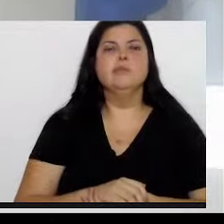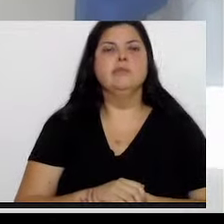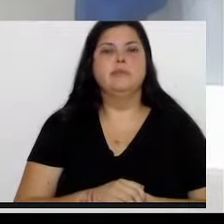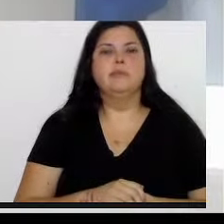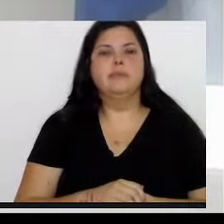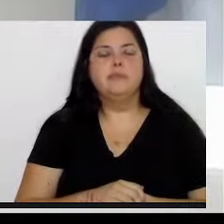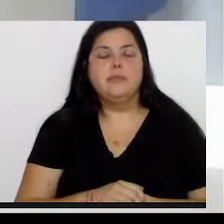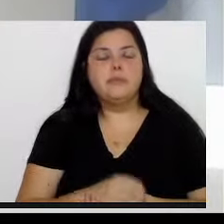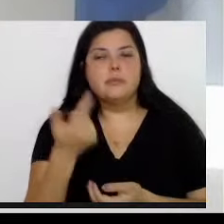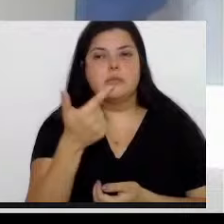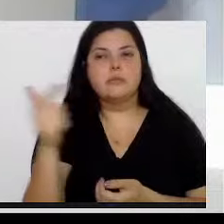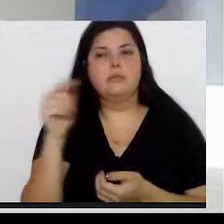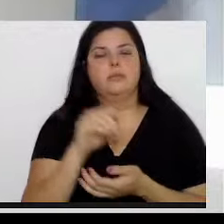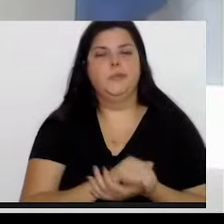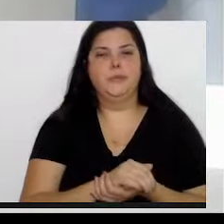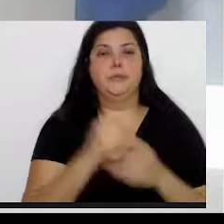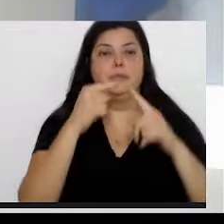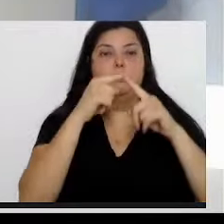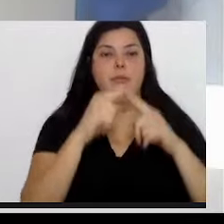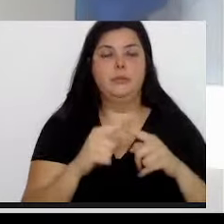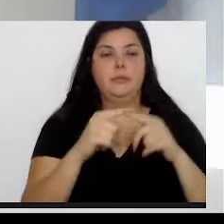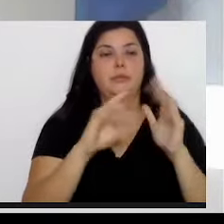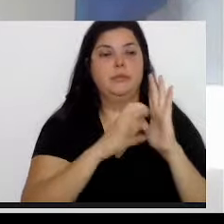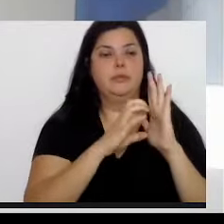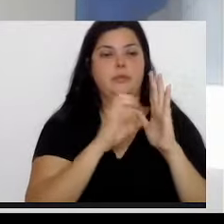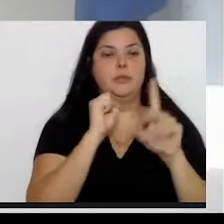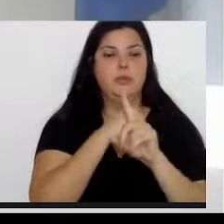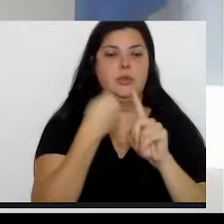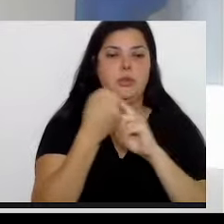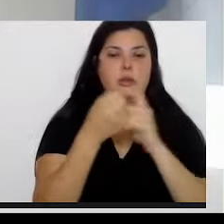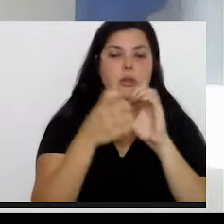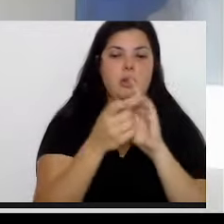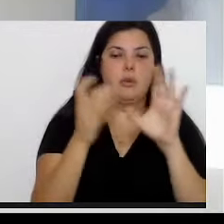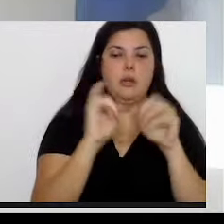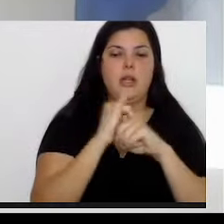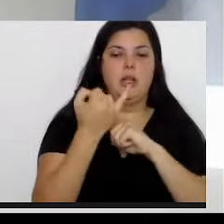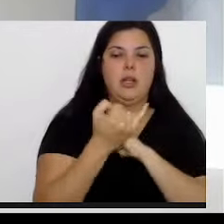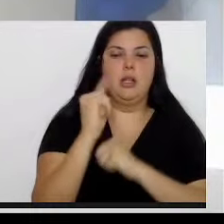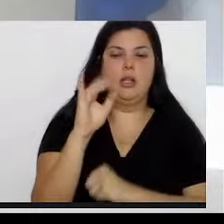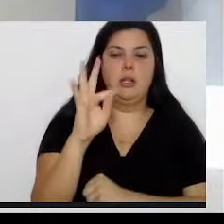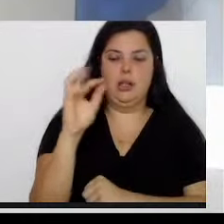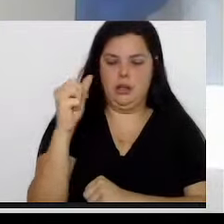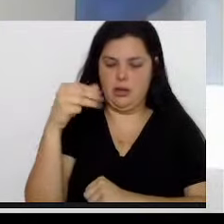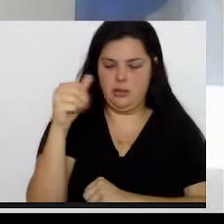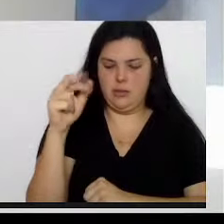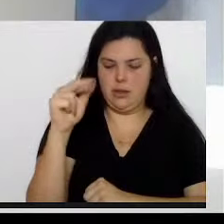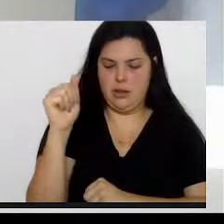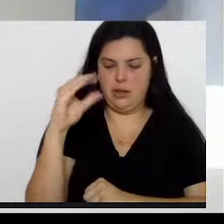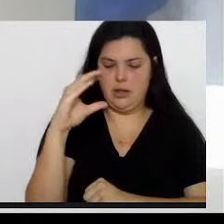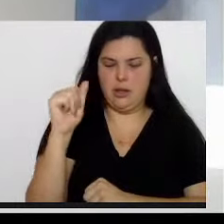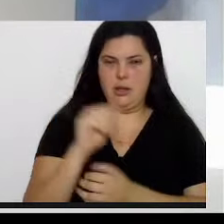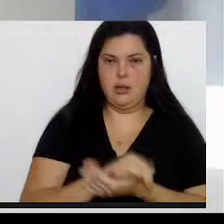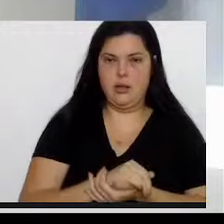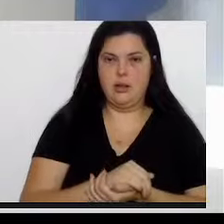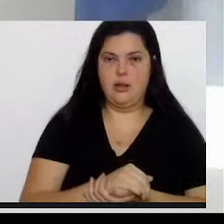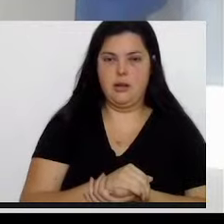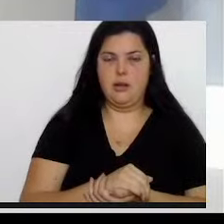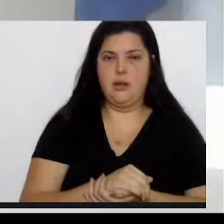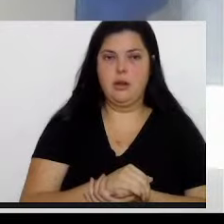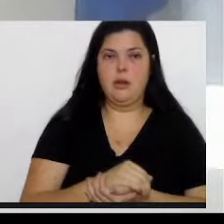e outro. Recorridos Partido Social Democrático de Ilha de Itamaracá, PE